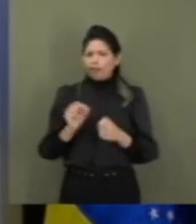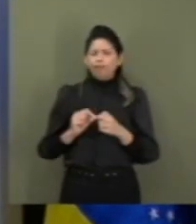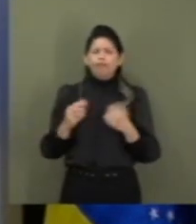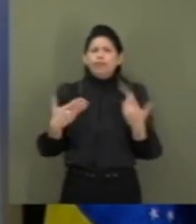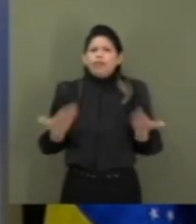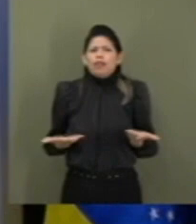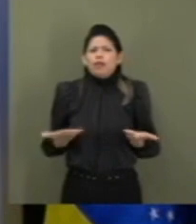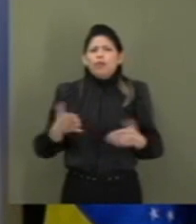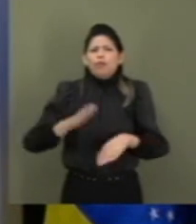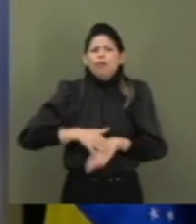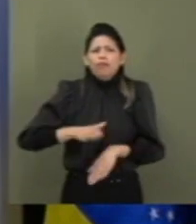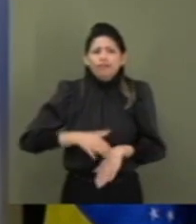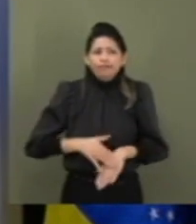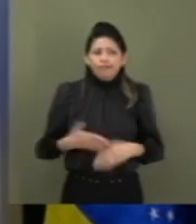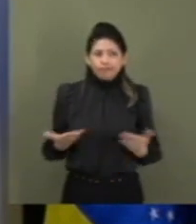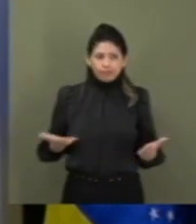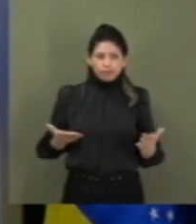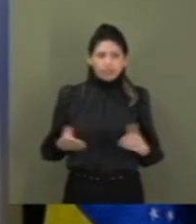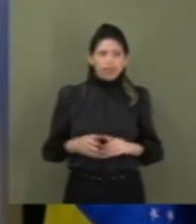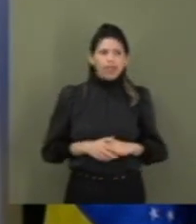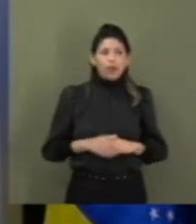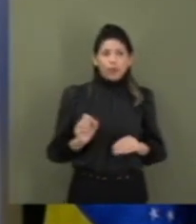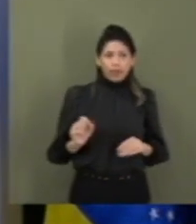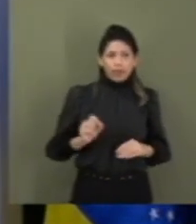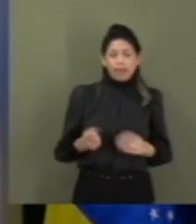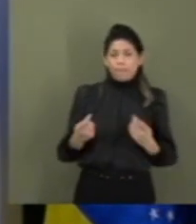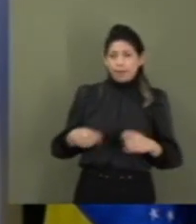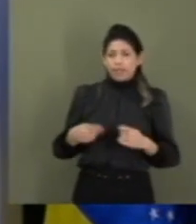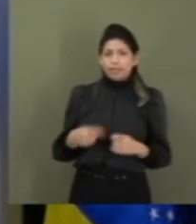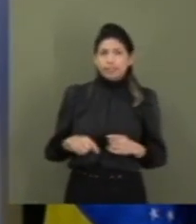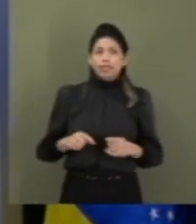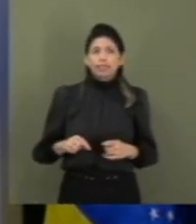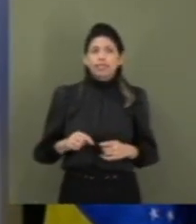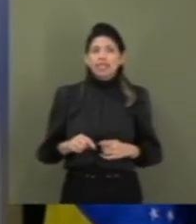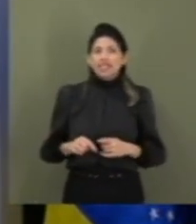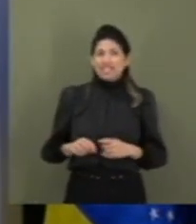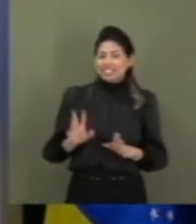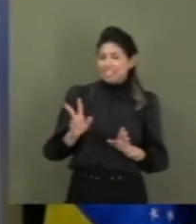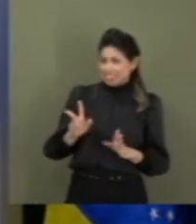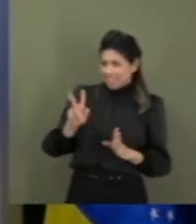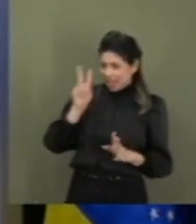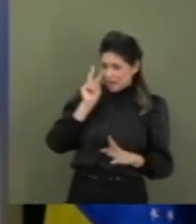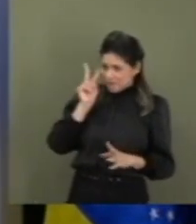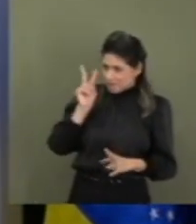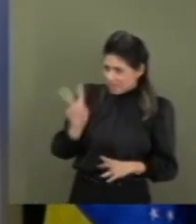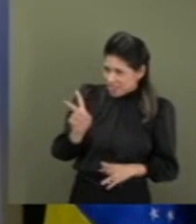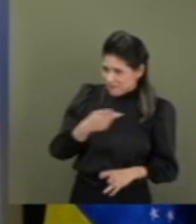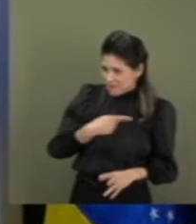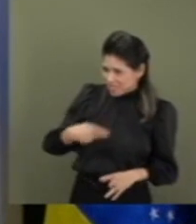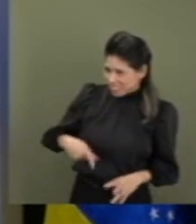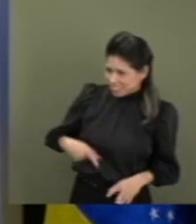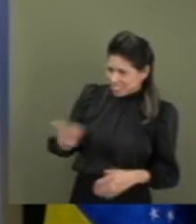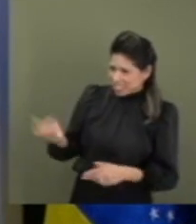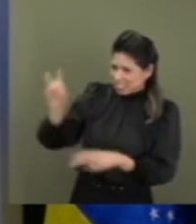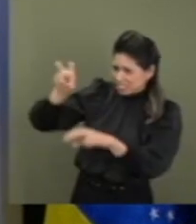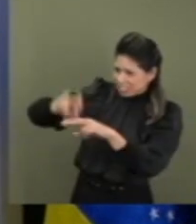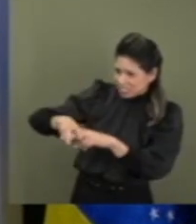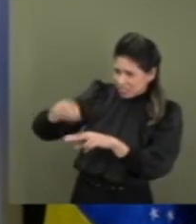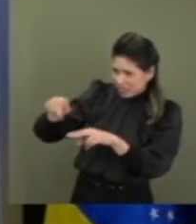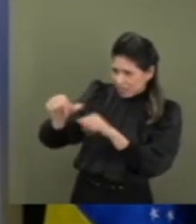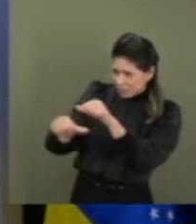me falta, para respeitar aqui o tempo, já tendo um novo presidente sentado ali, eu queria dizer